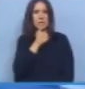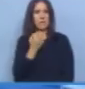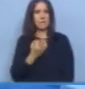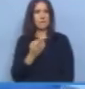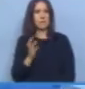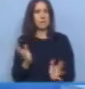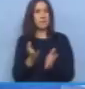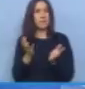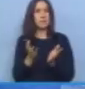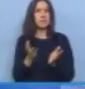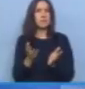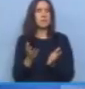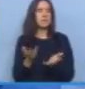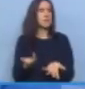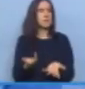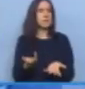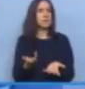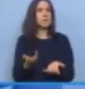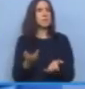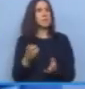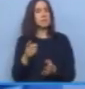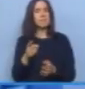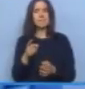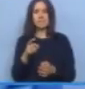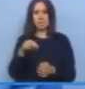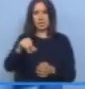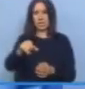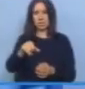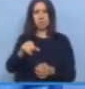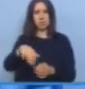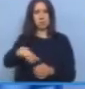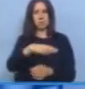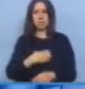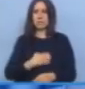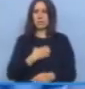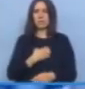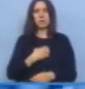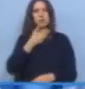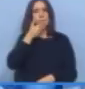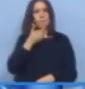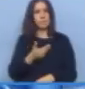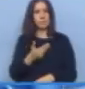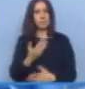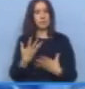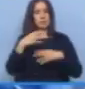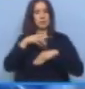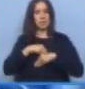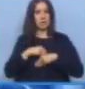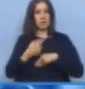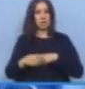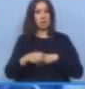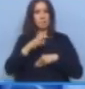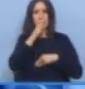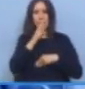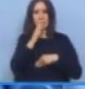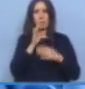sentido também de levar até ali, ao fim e ao cabo, o sentir e a experiência que vão tendo no terreno e